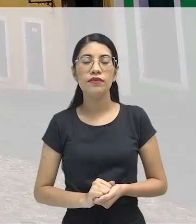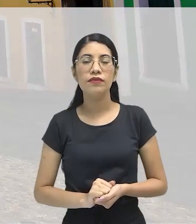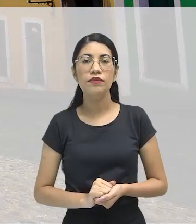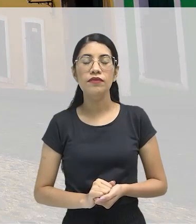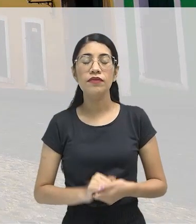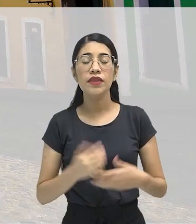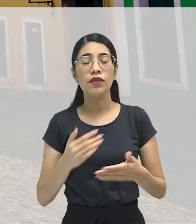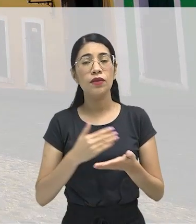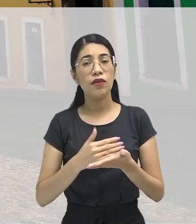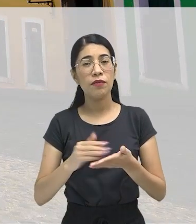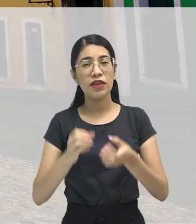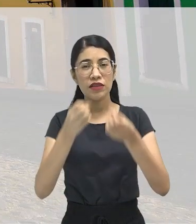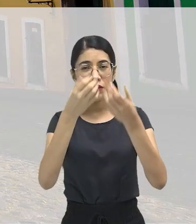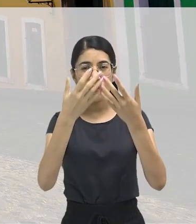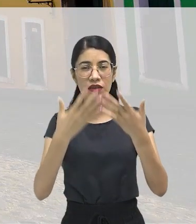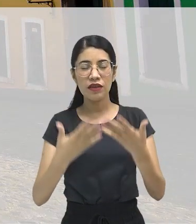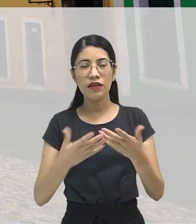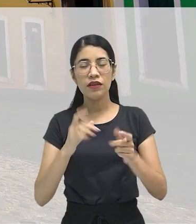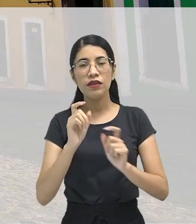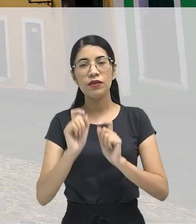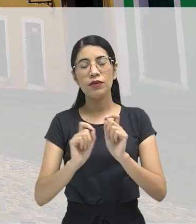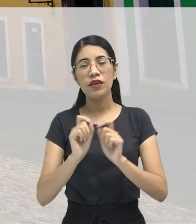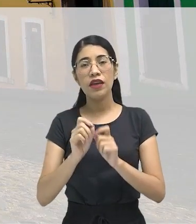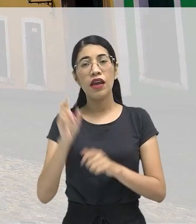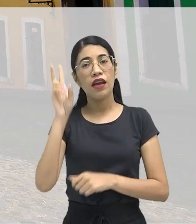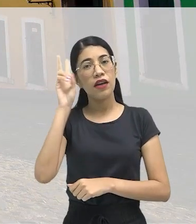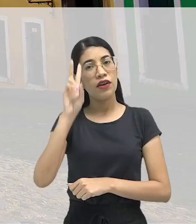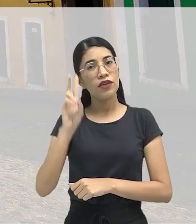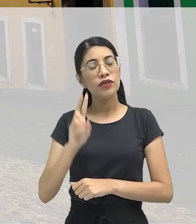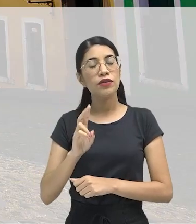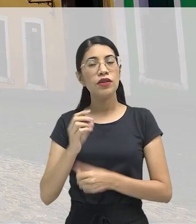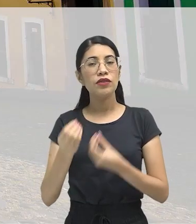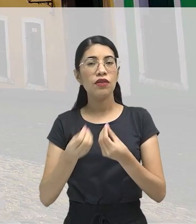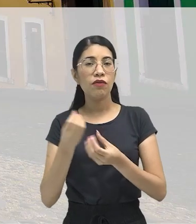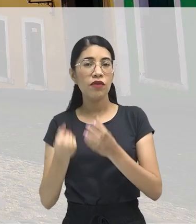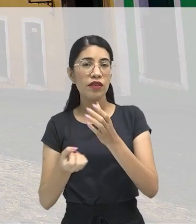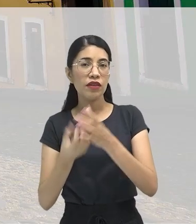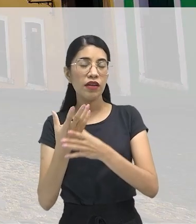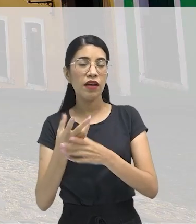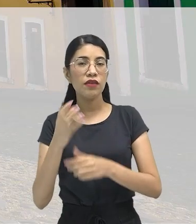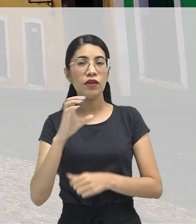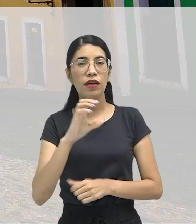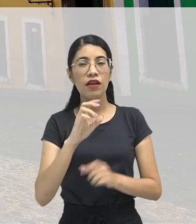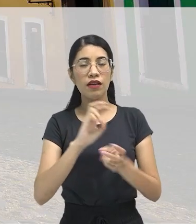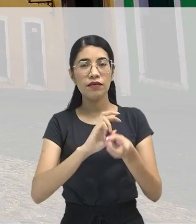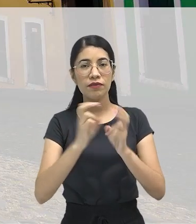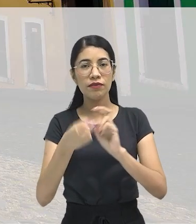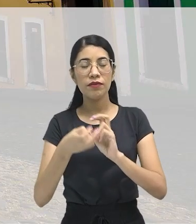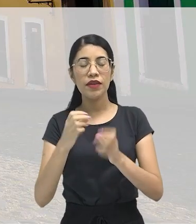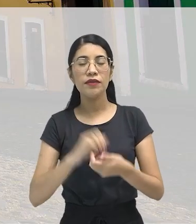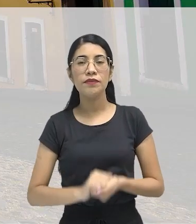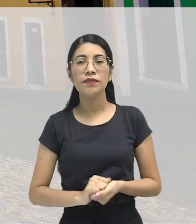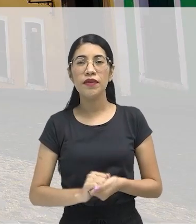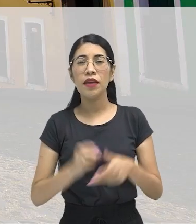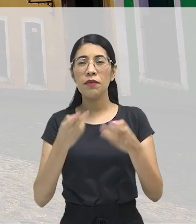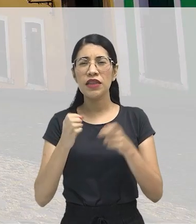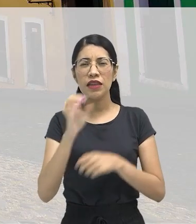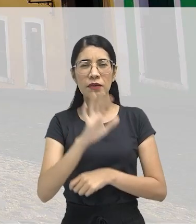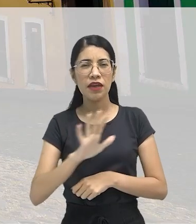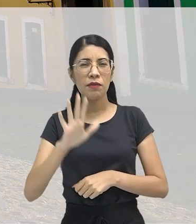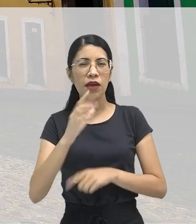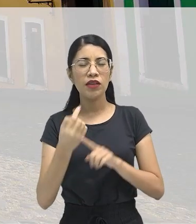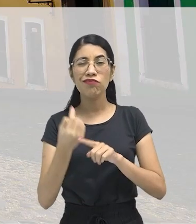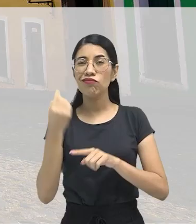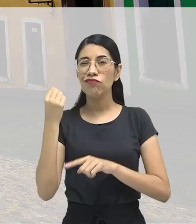E eu começo falando um pouquinho para vocês sobre a história da capoeira. Observem primeiramente o nosso cenário lindíssimo,